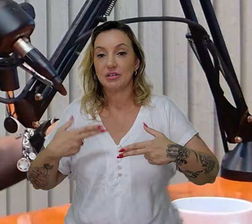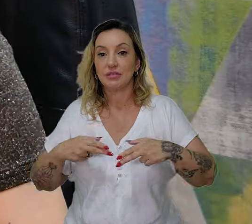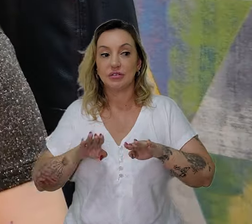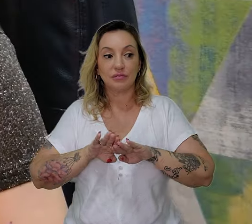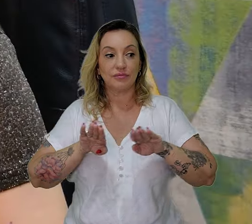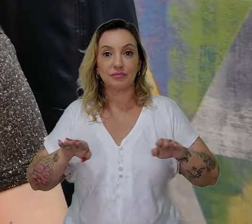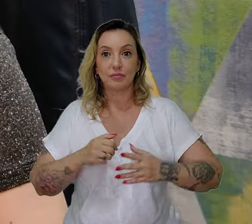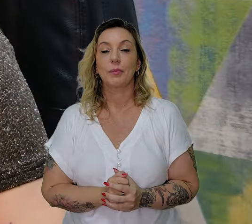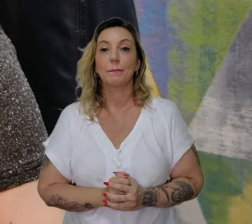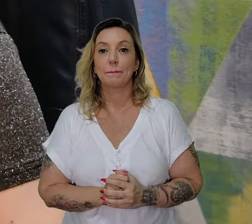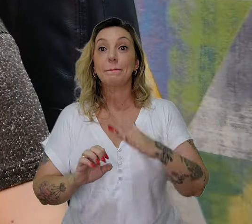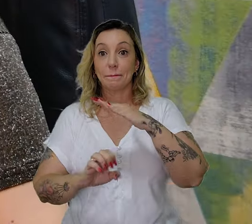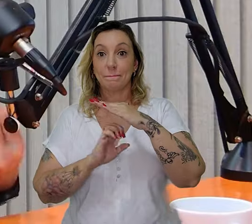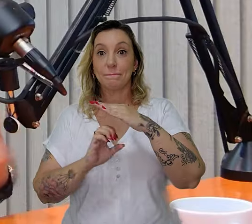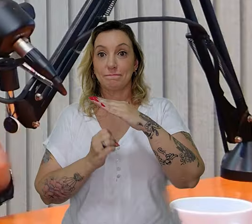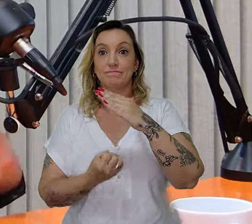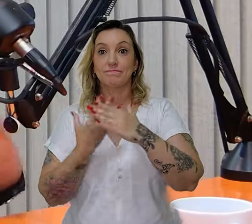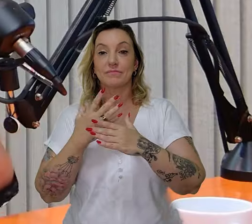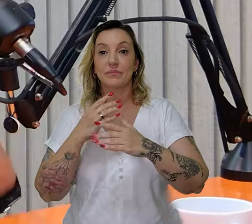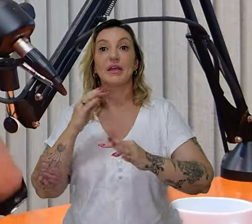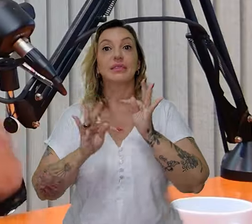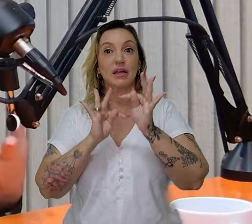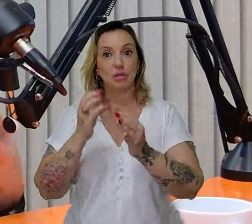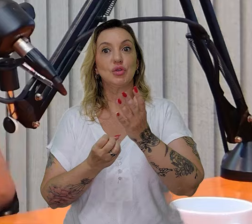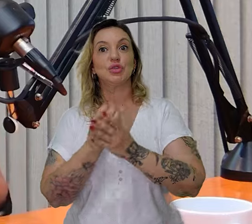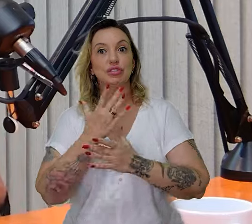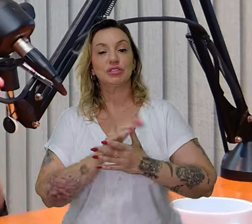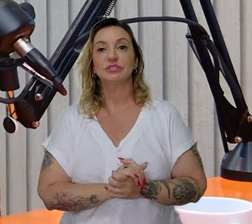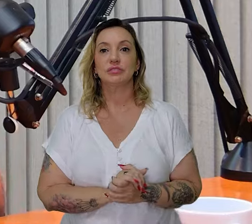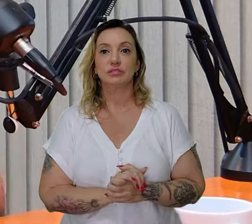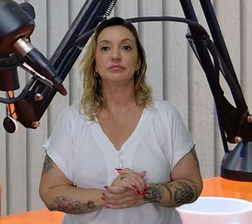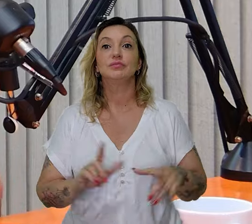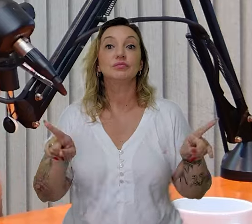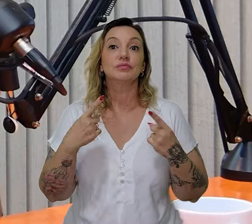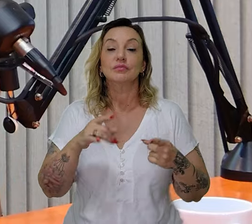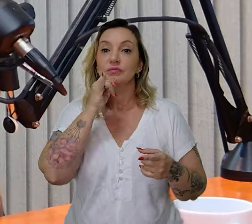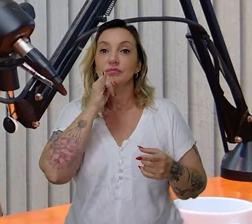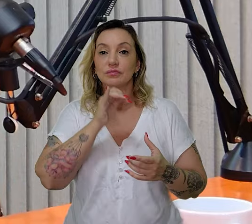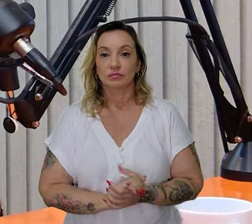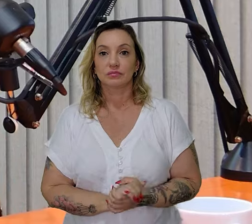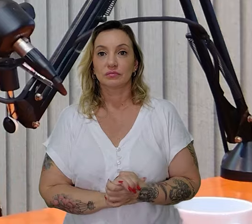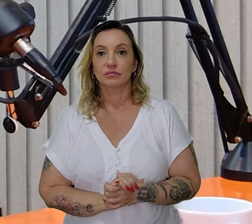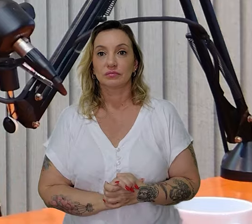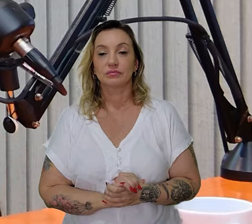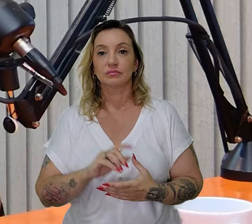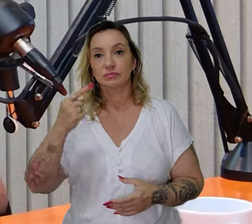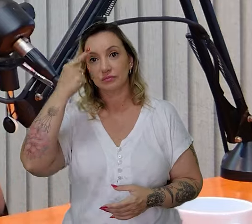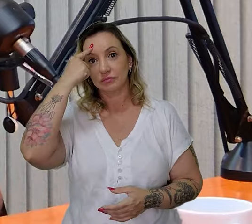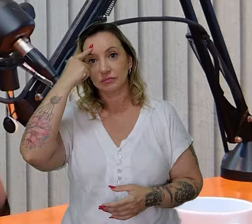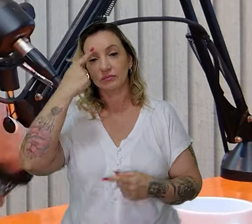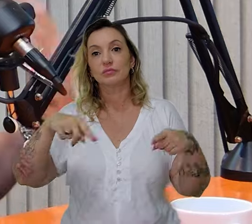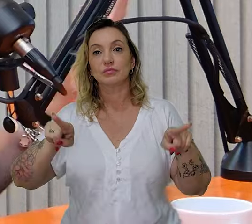Total economia criativa criatividade e tecnologia né mercado da música por exemplo eh a gente pensa